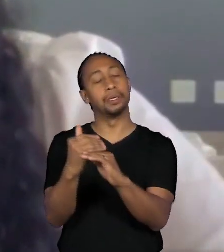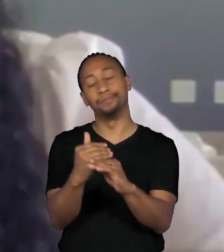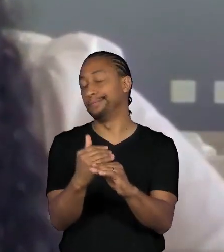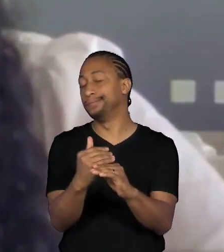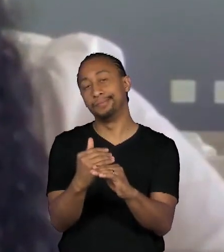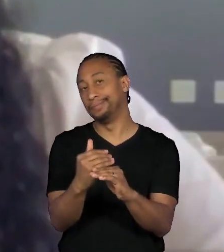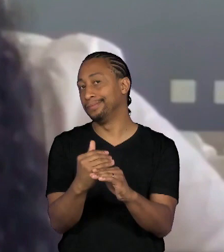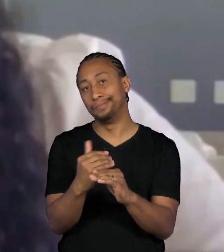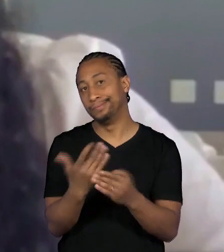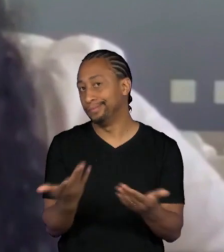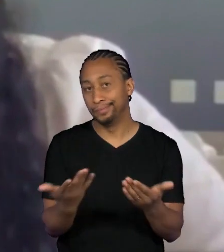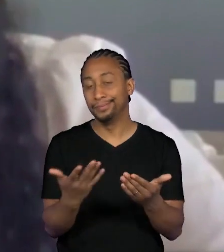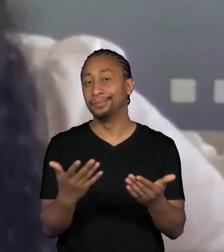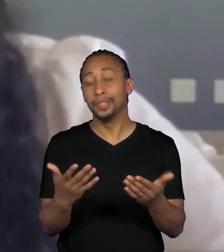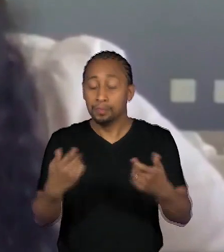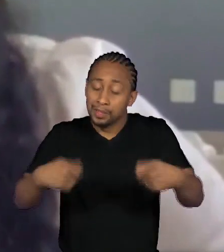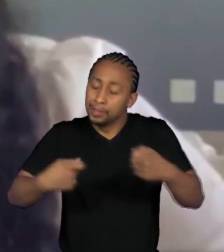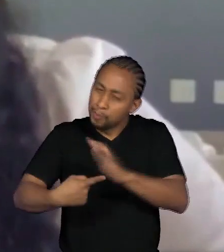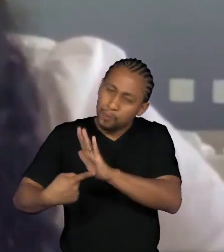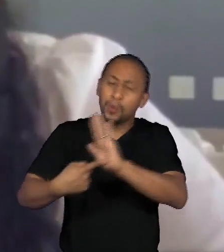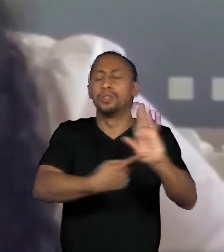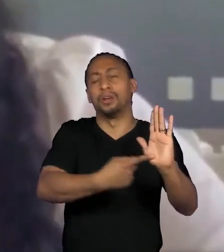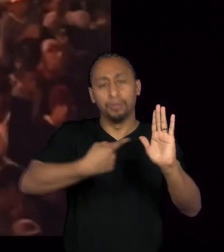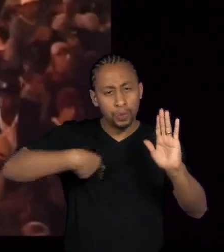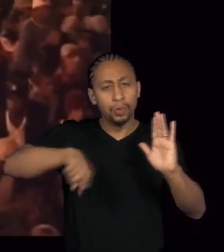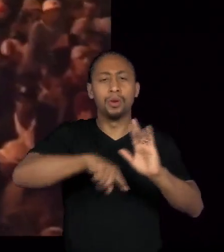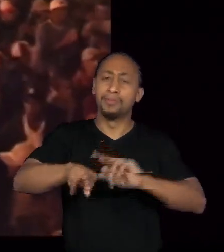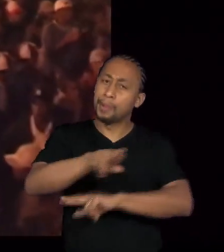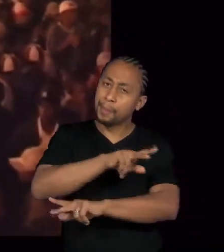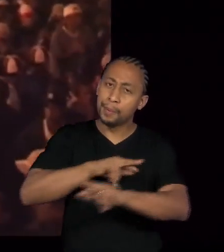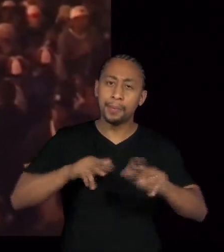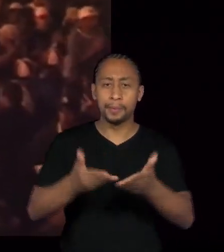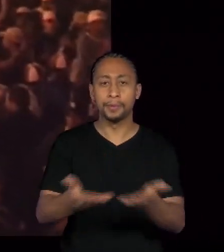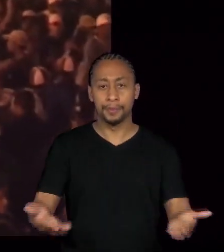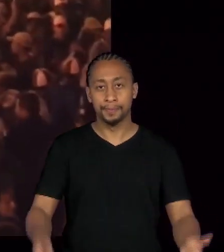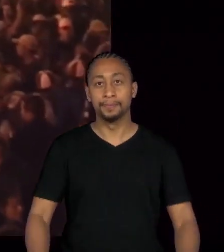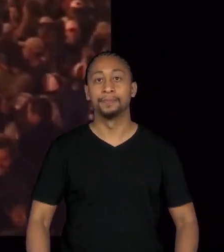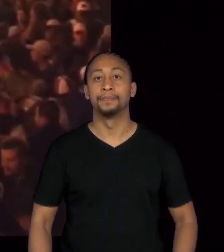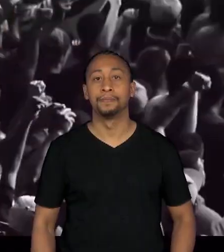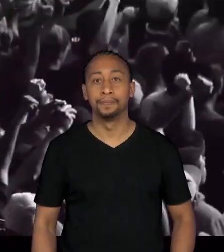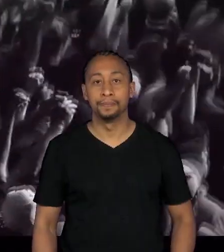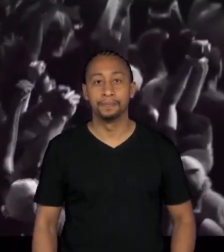pouco mais sobre a gente a partir dos nacionais.